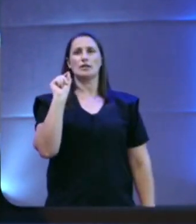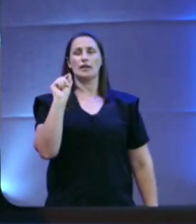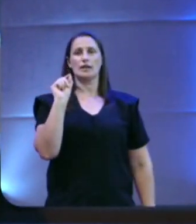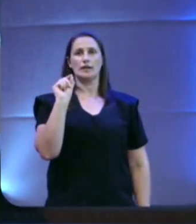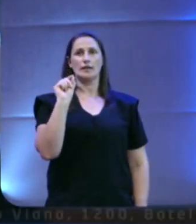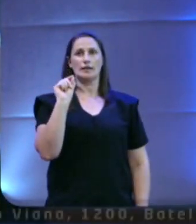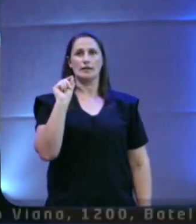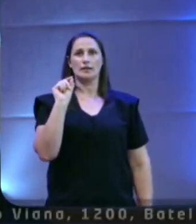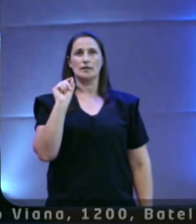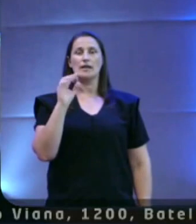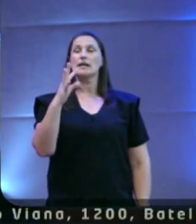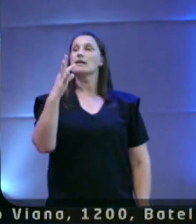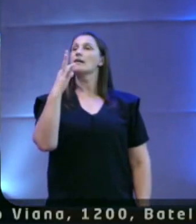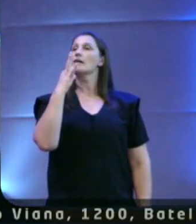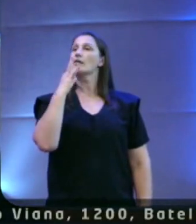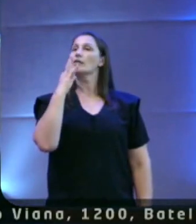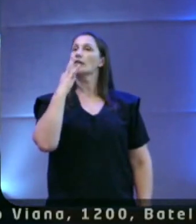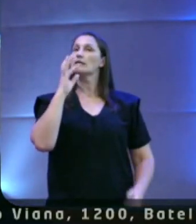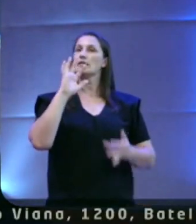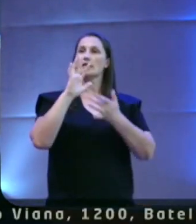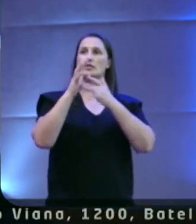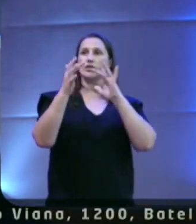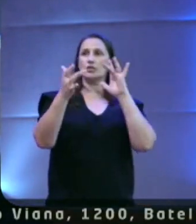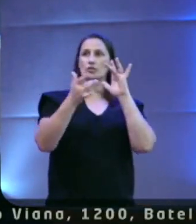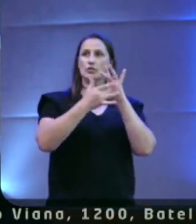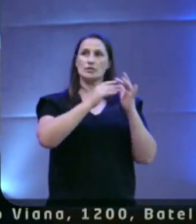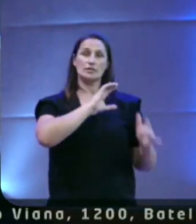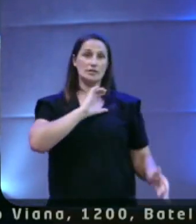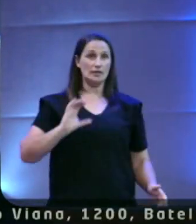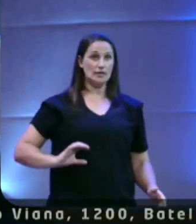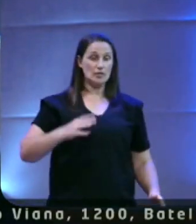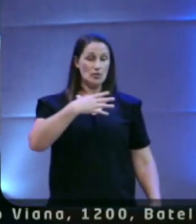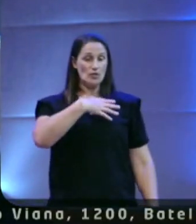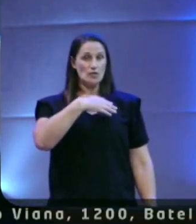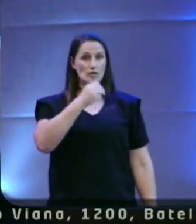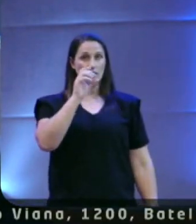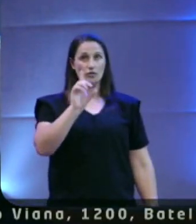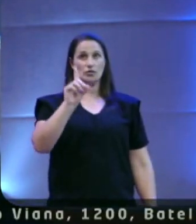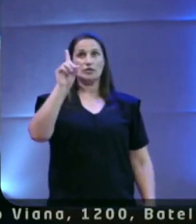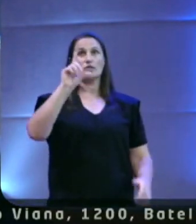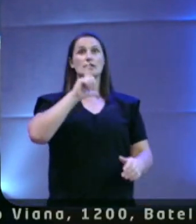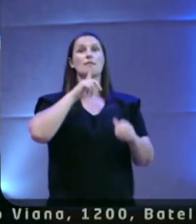esse passo é reconhecer que Jesus Cristo, o Filho de Deus, tem poder